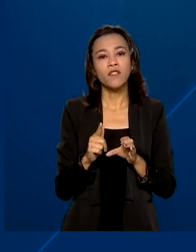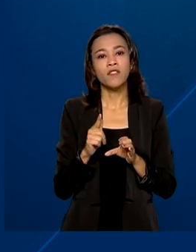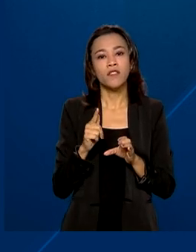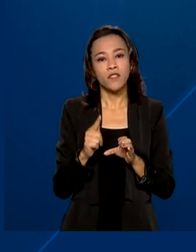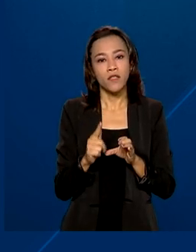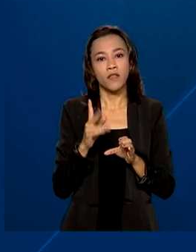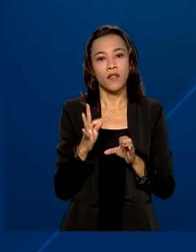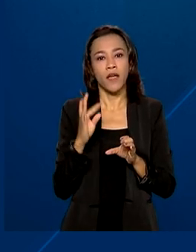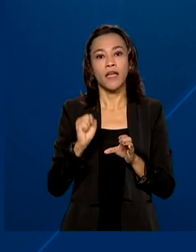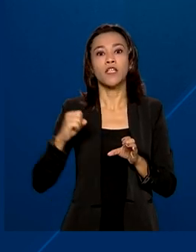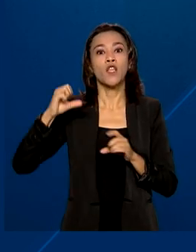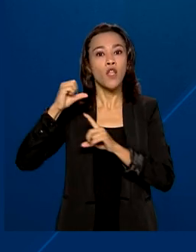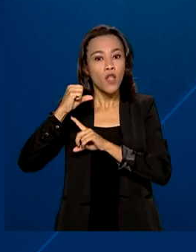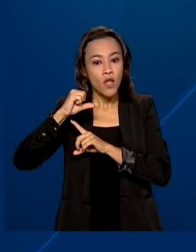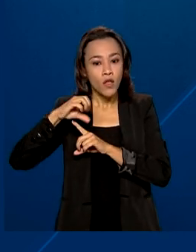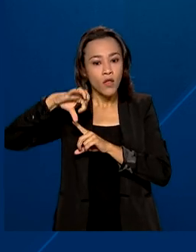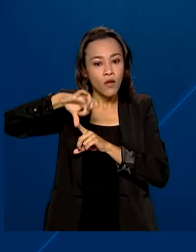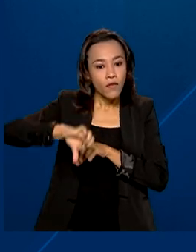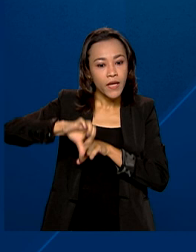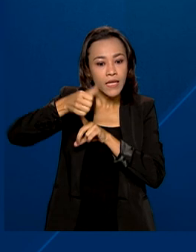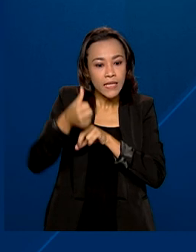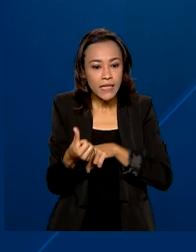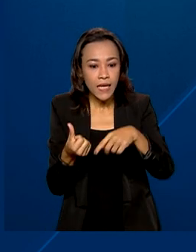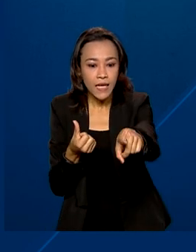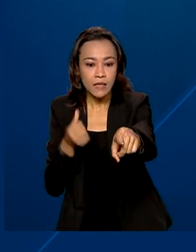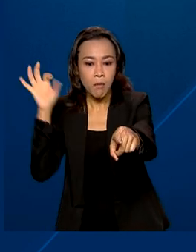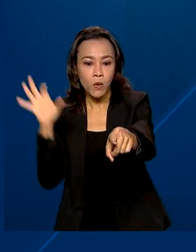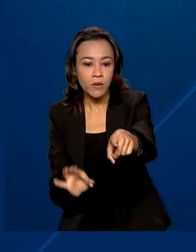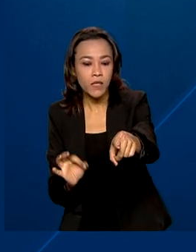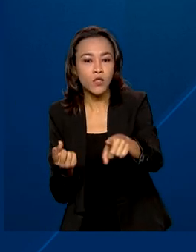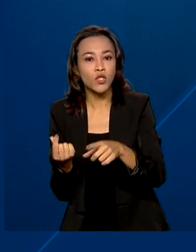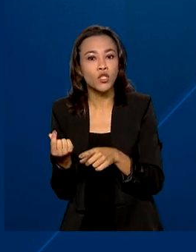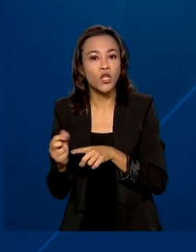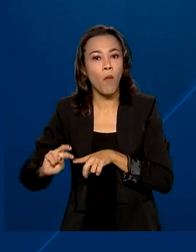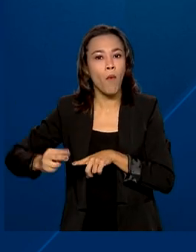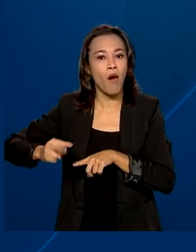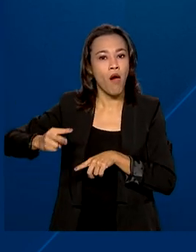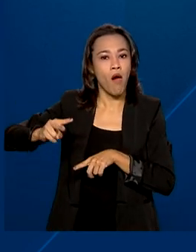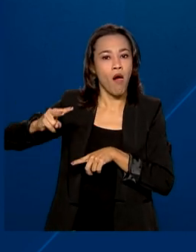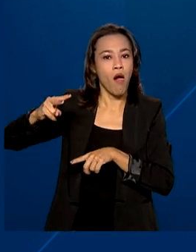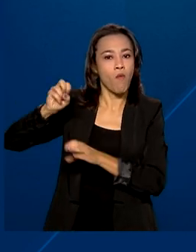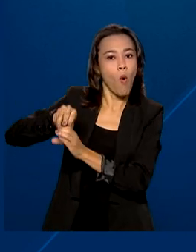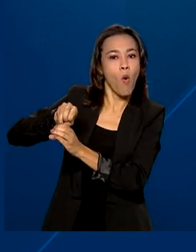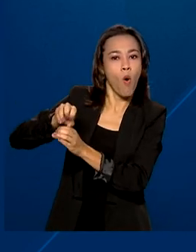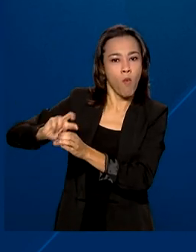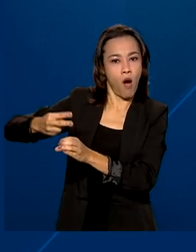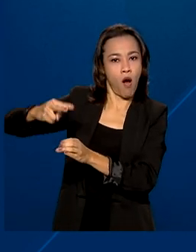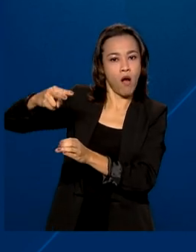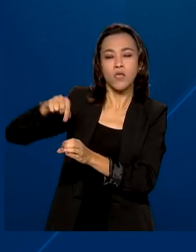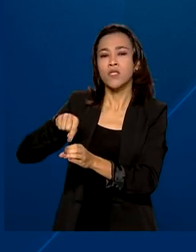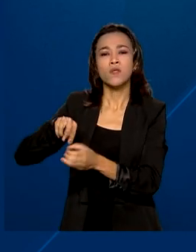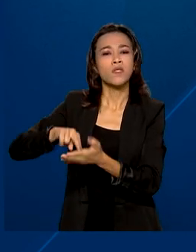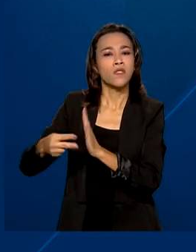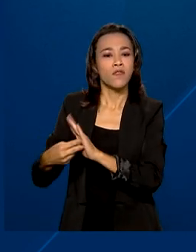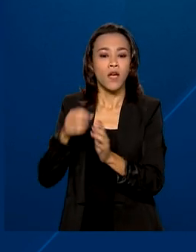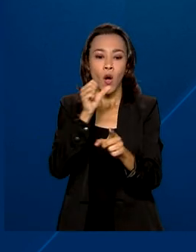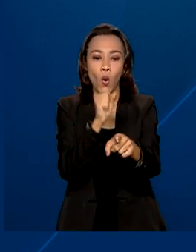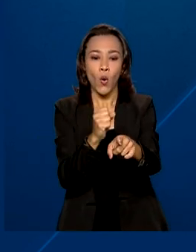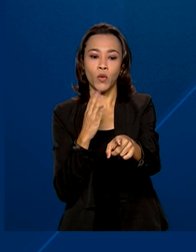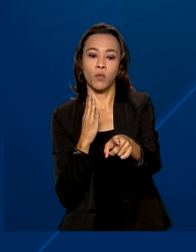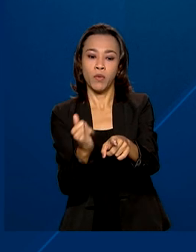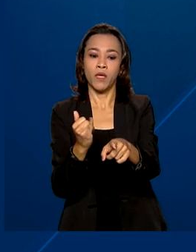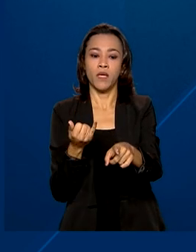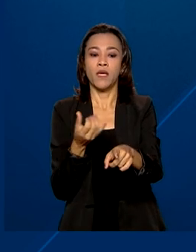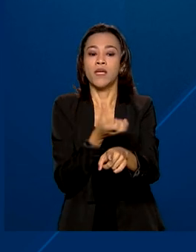e Seis por cento do lucro líquido obtido pelo fundo em 2020 isso dá mais de 8 bilhões e 100